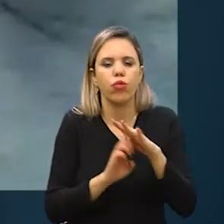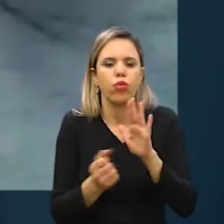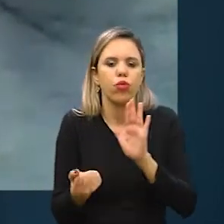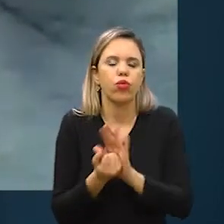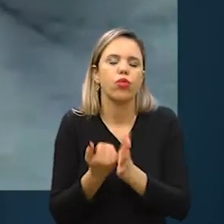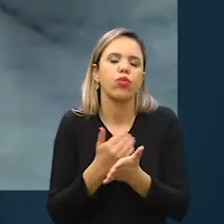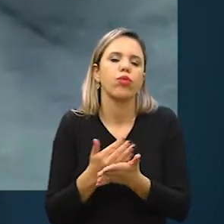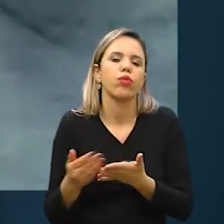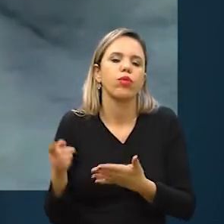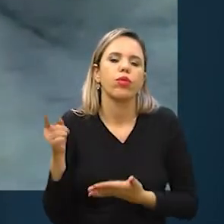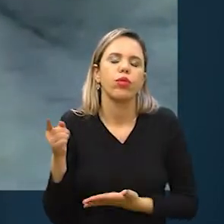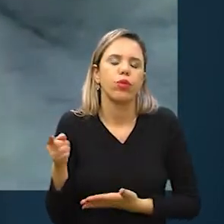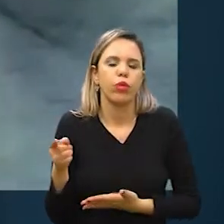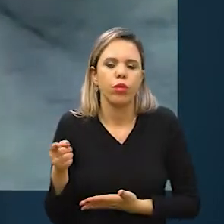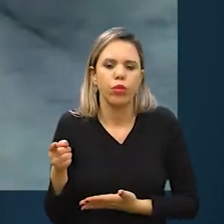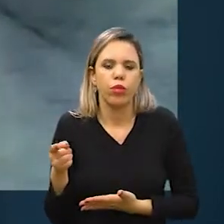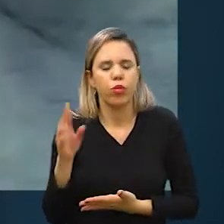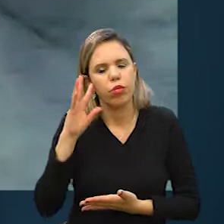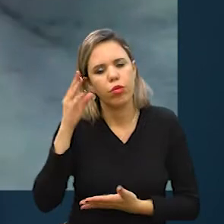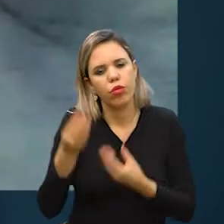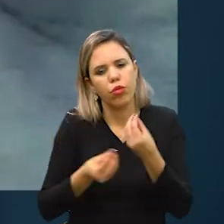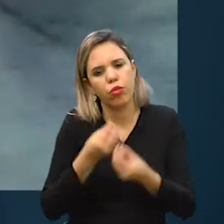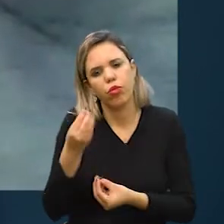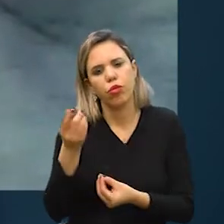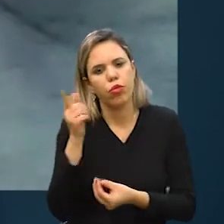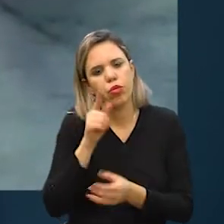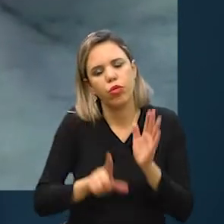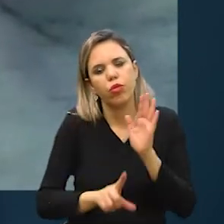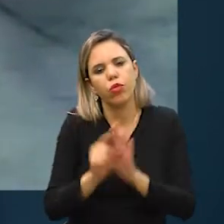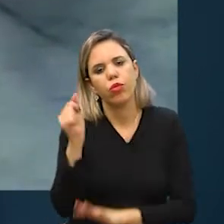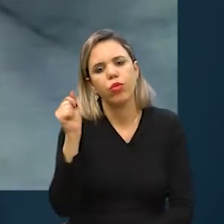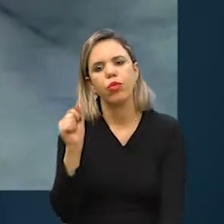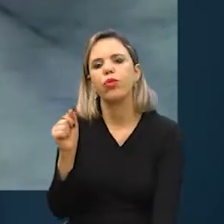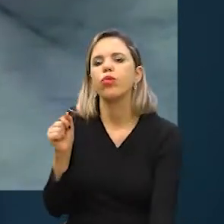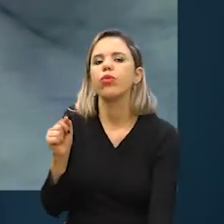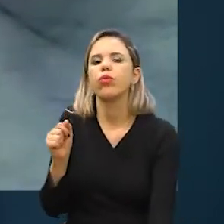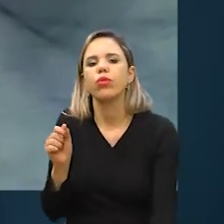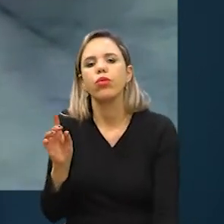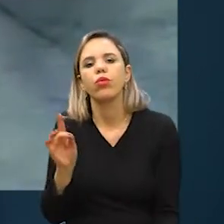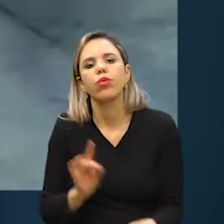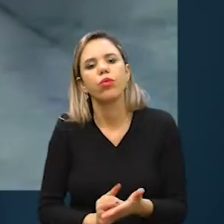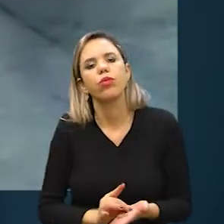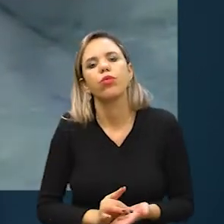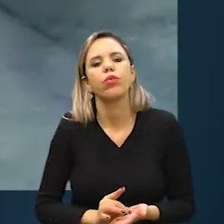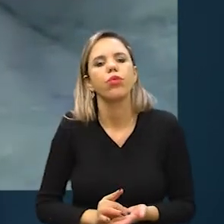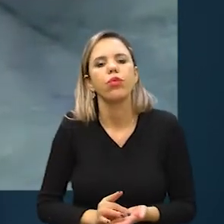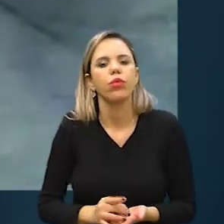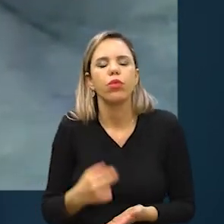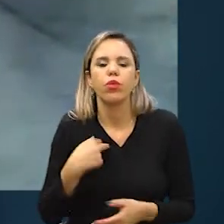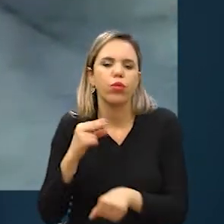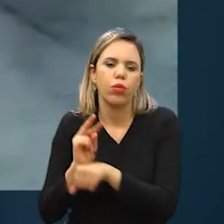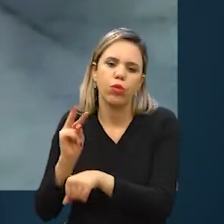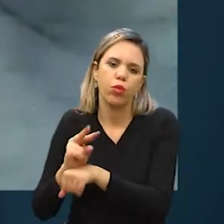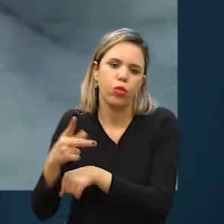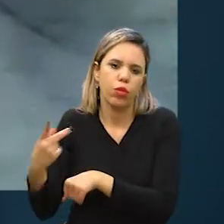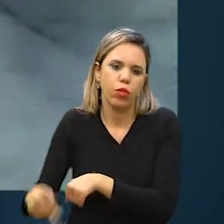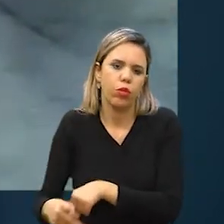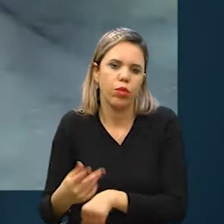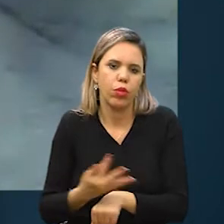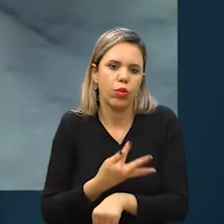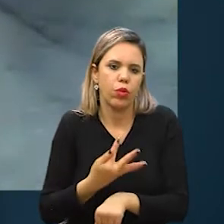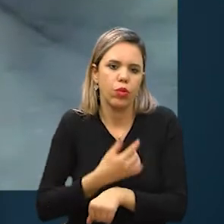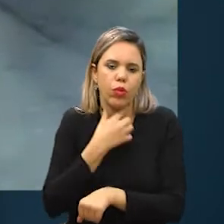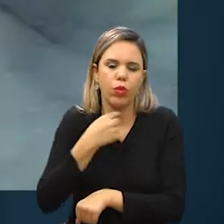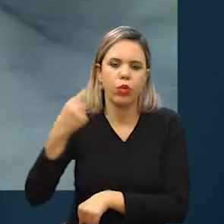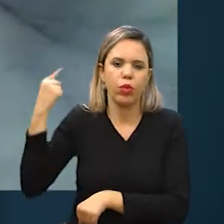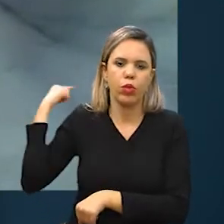e vocês vão começar a entender como se ganha dinheiro de fato. Eu não podia sustentá-los, porque eu estava